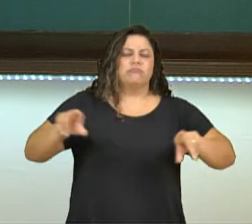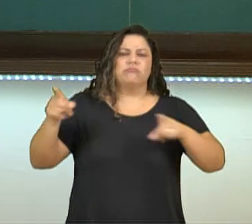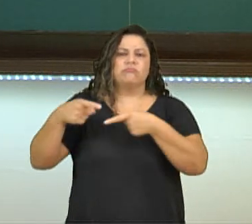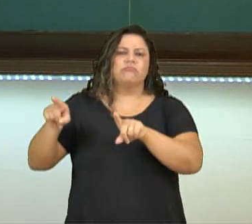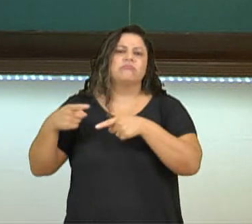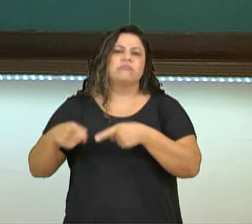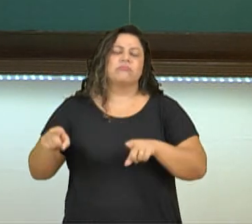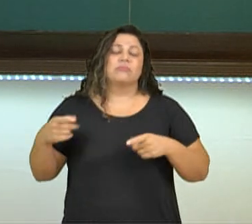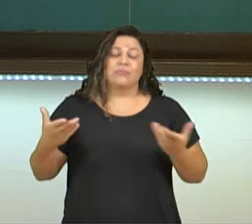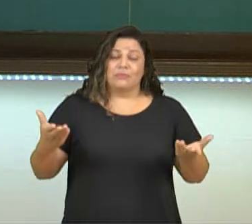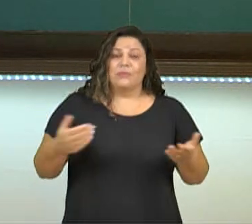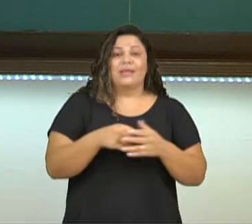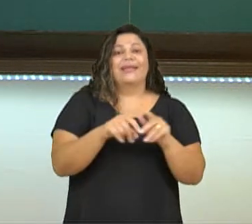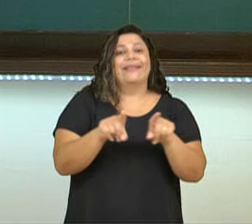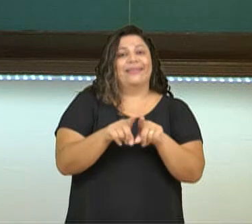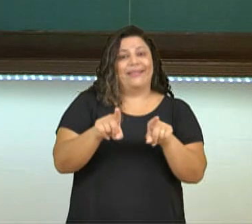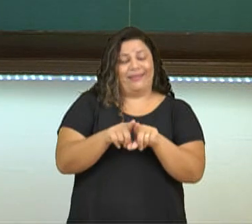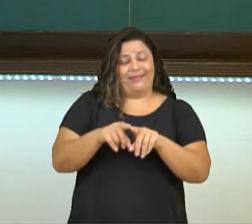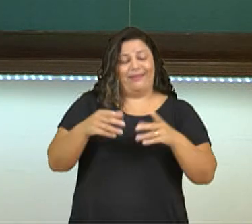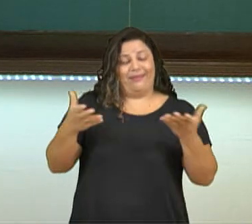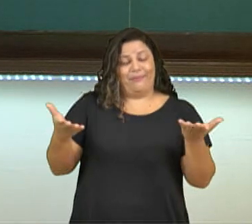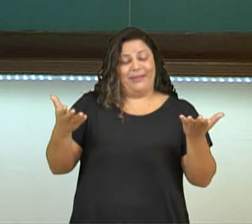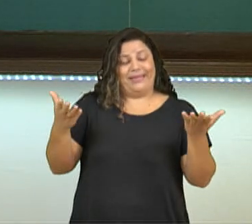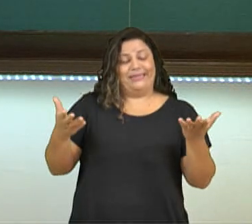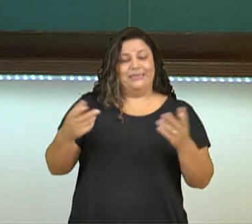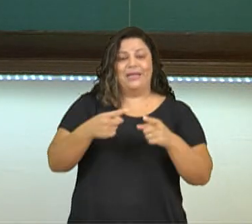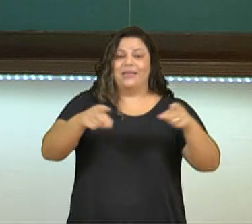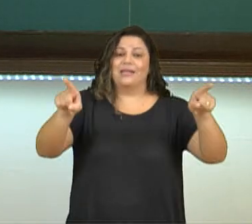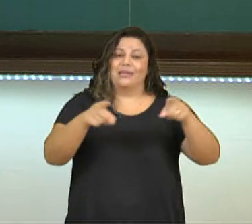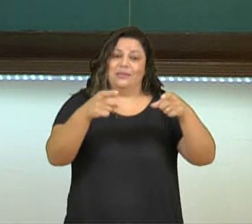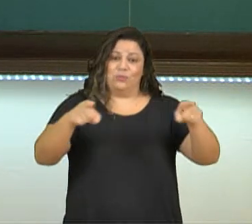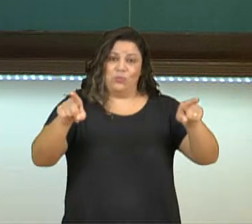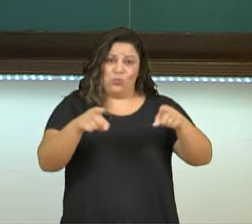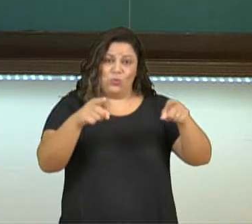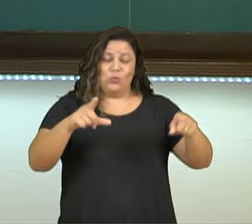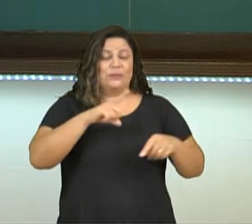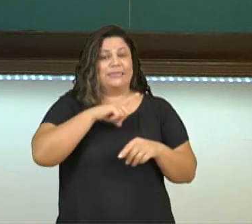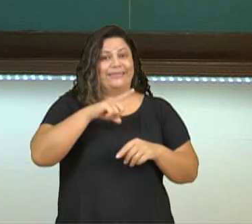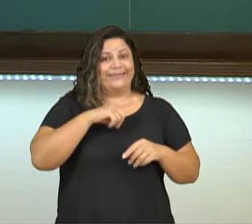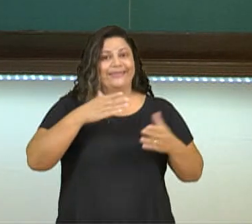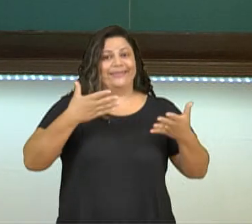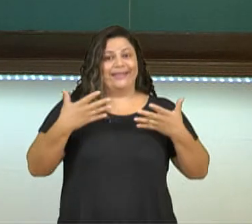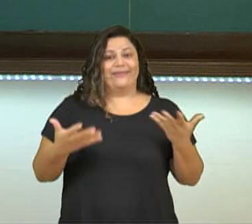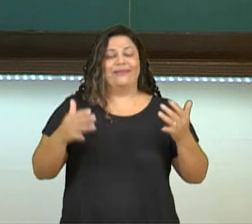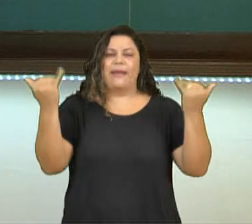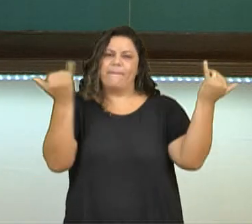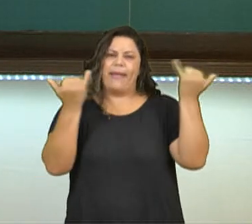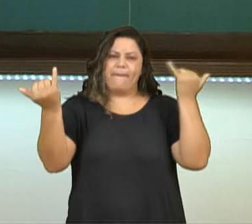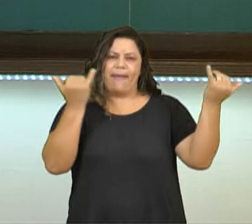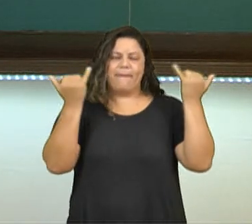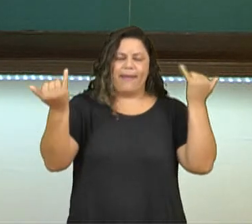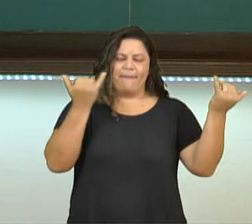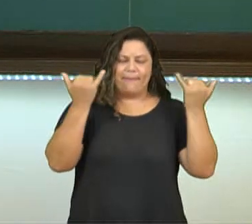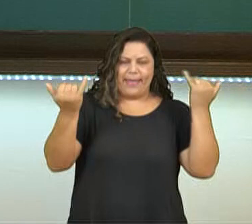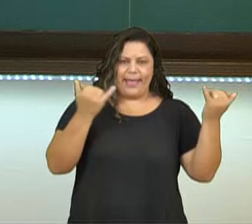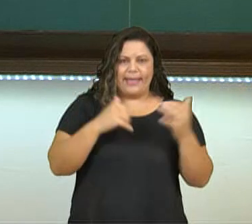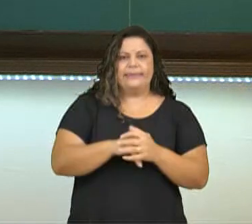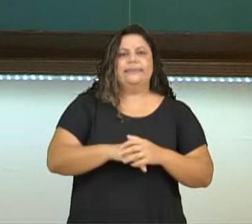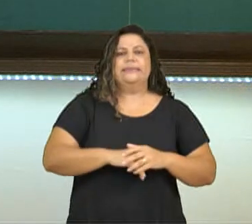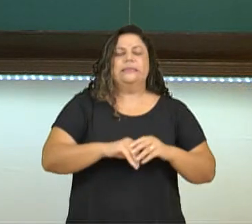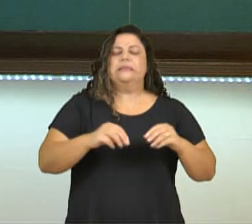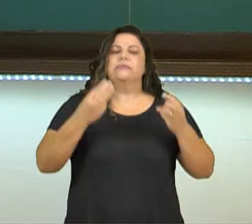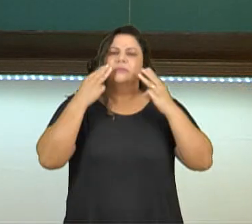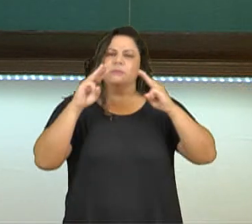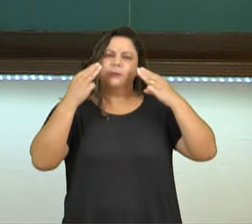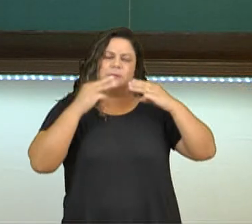e ainda, na programação entre as músicas, existe o quê? A inserção de anúncios comerciais, que tem por